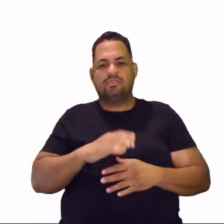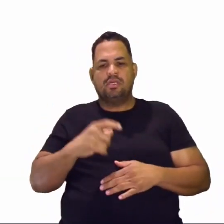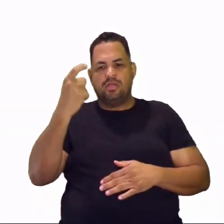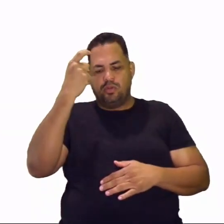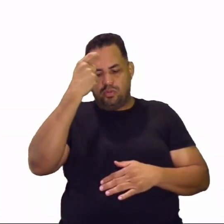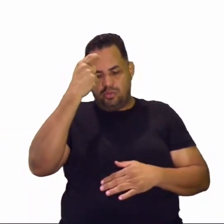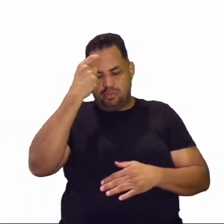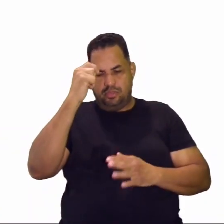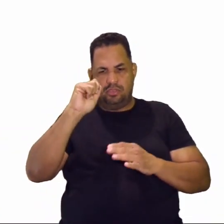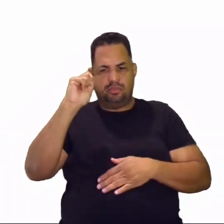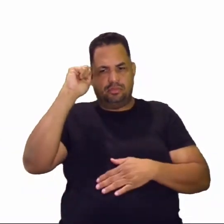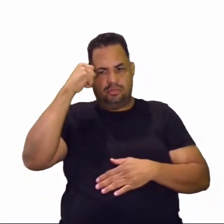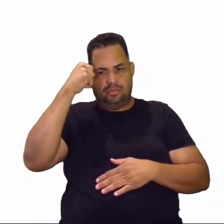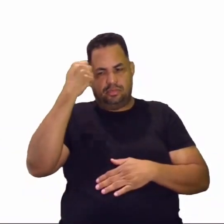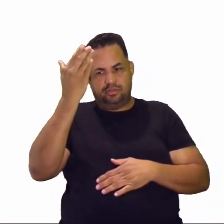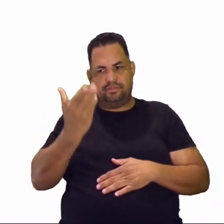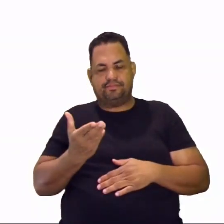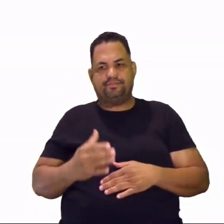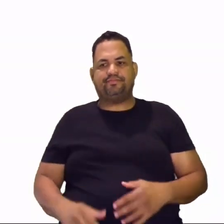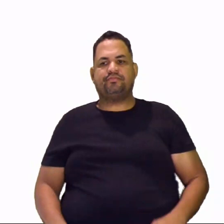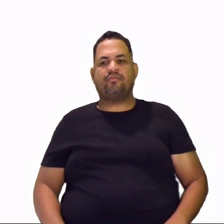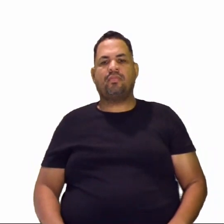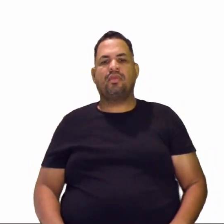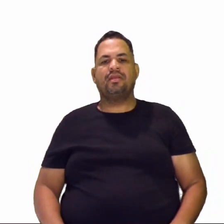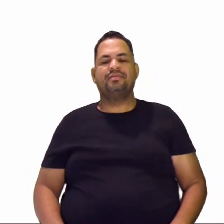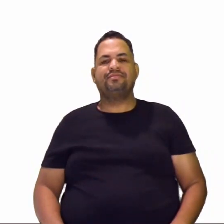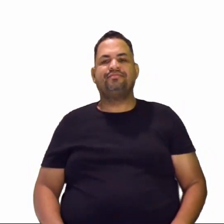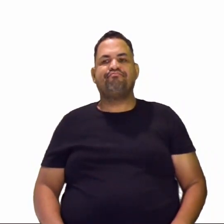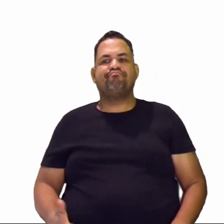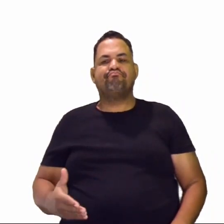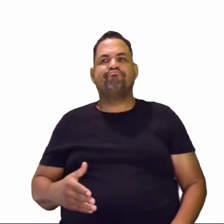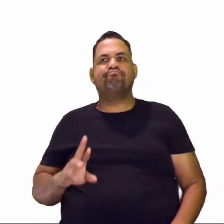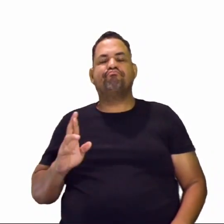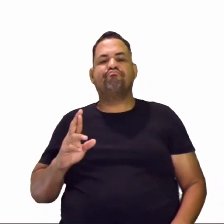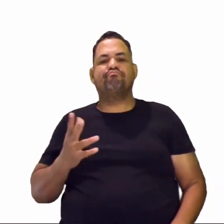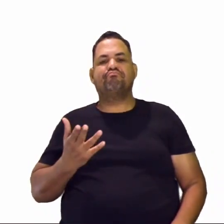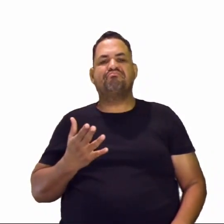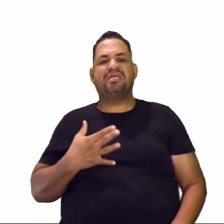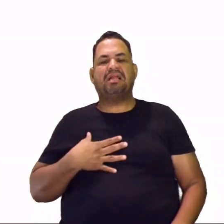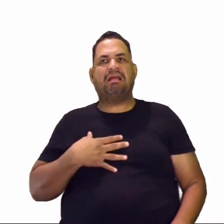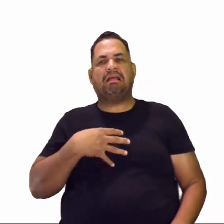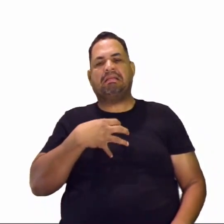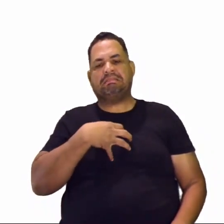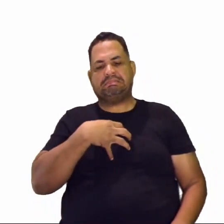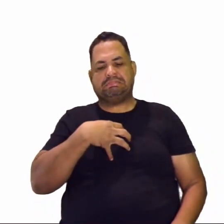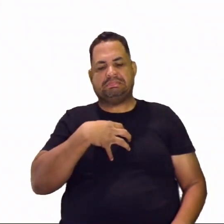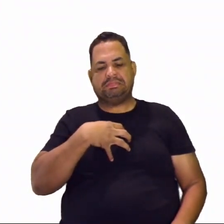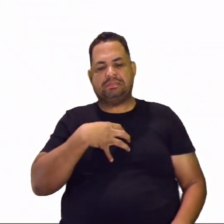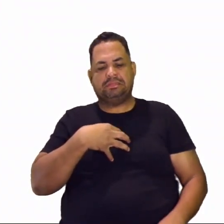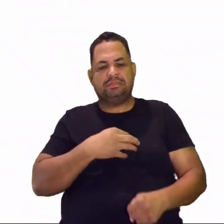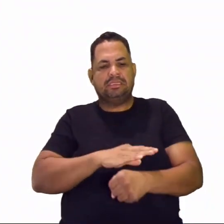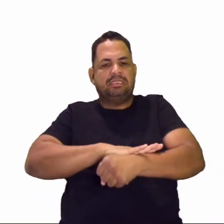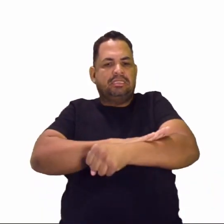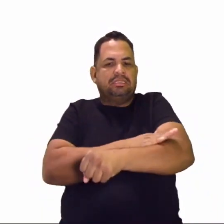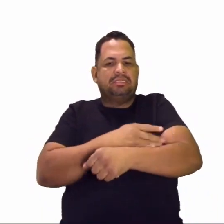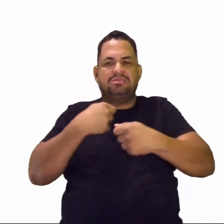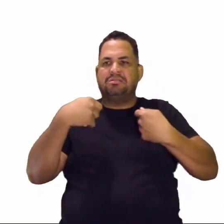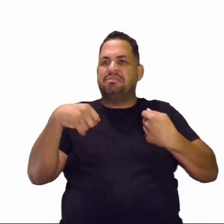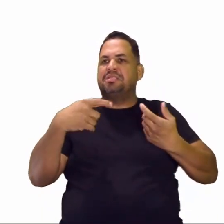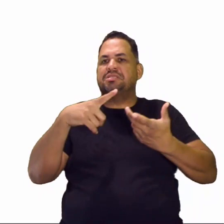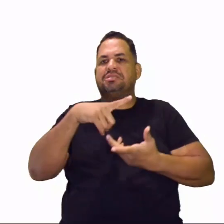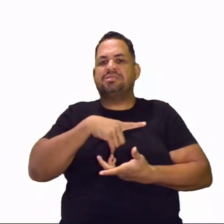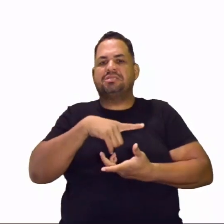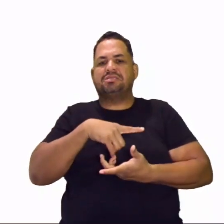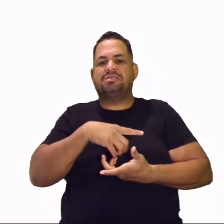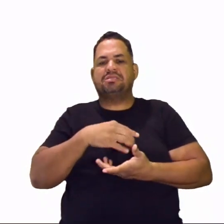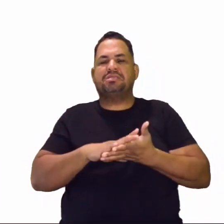está fora dessa discussão, quem não sabe o que é sentir o racismo na pele, fala assim, não deve ter consciência negra,